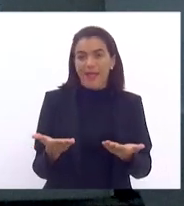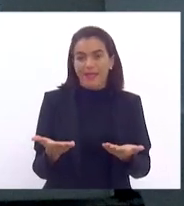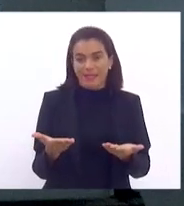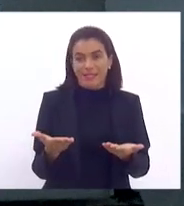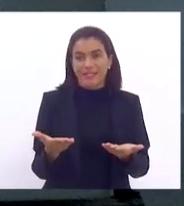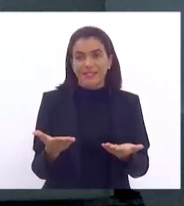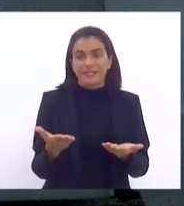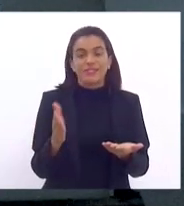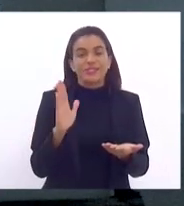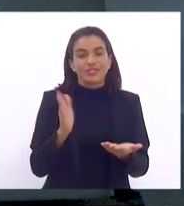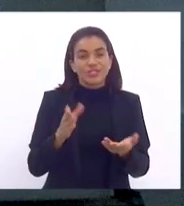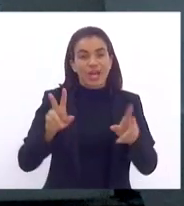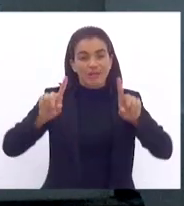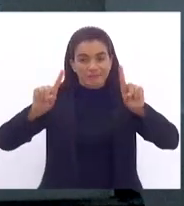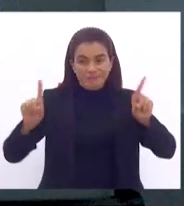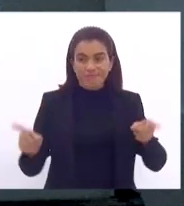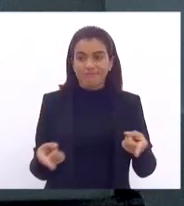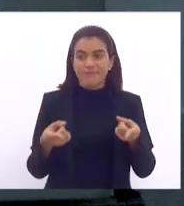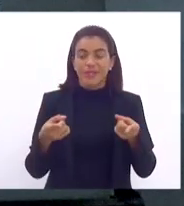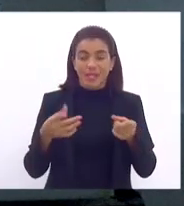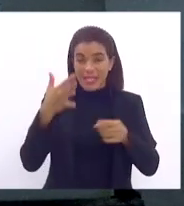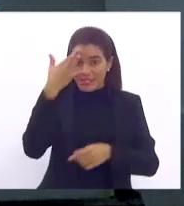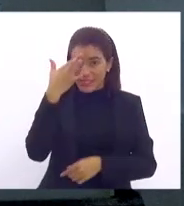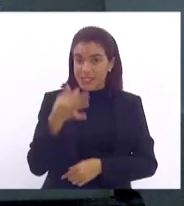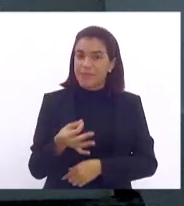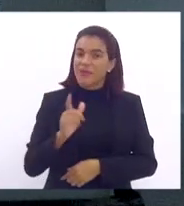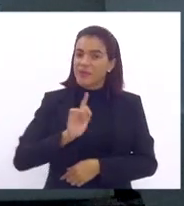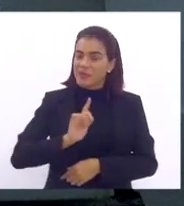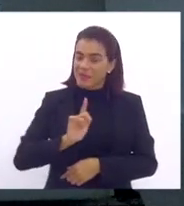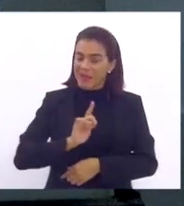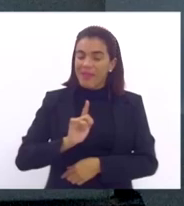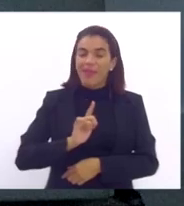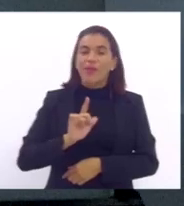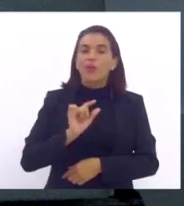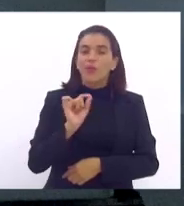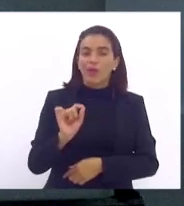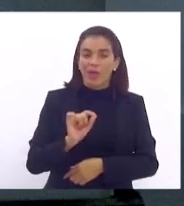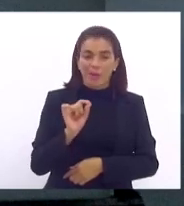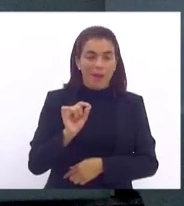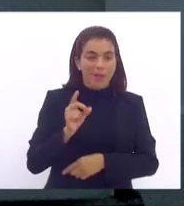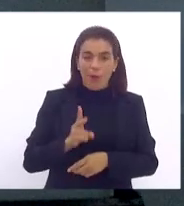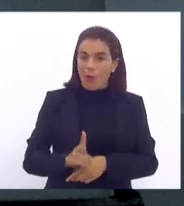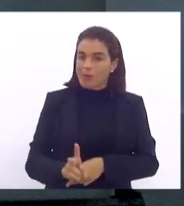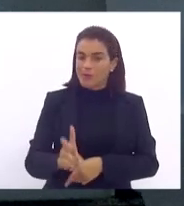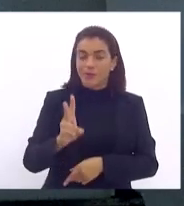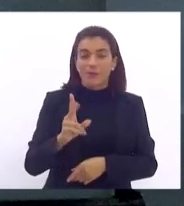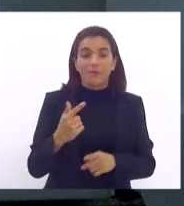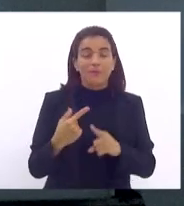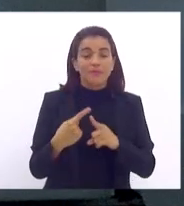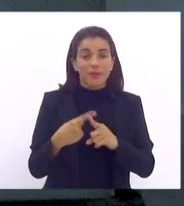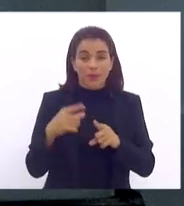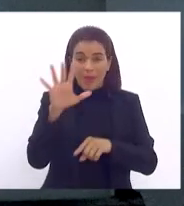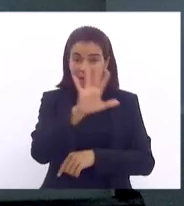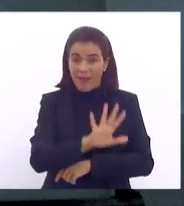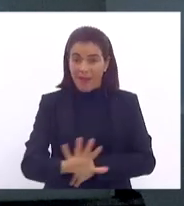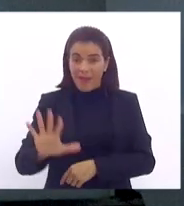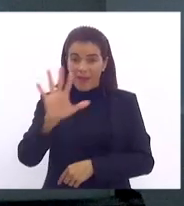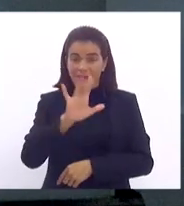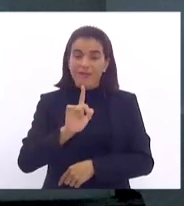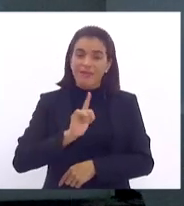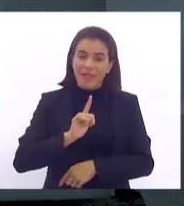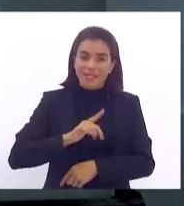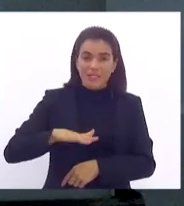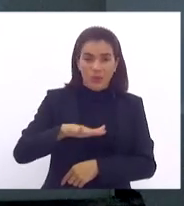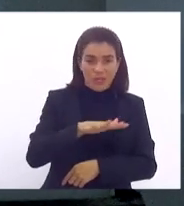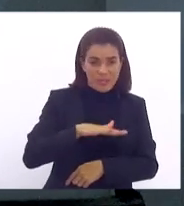acabe fazer o parêntese né de que essa interpretação tem tudo para não para não vingar né porque aparentemente existem casos